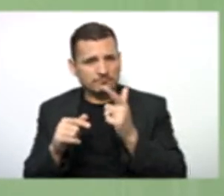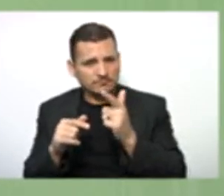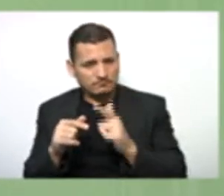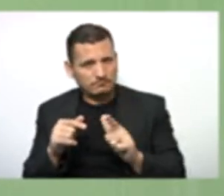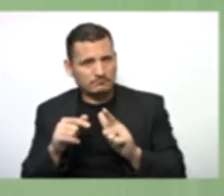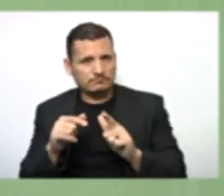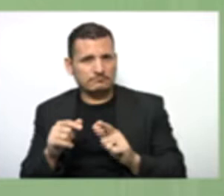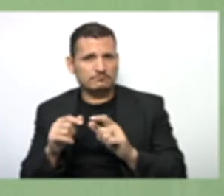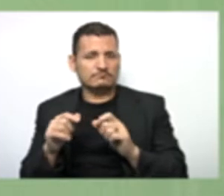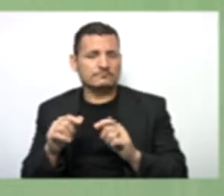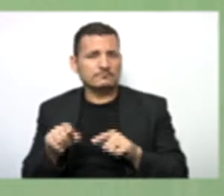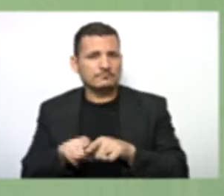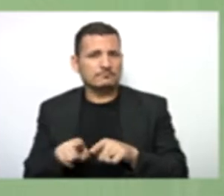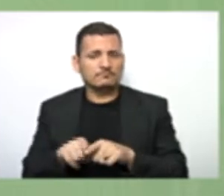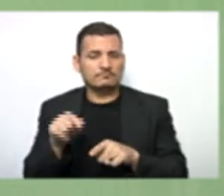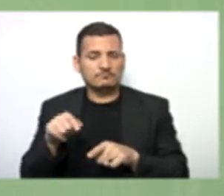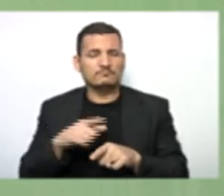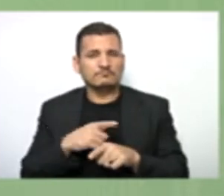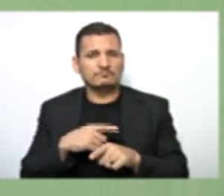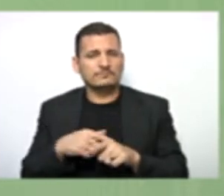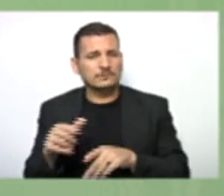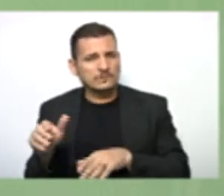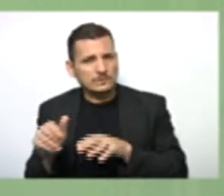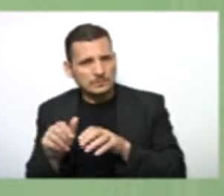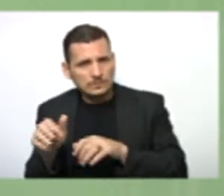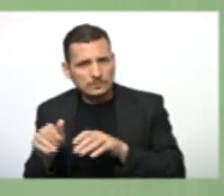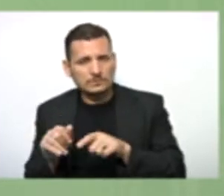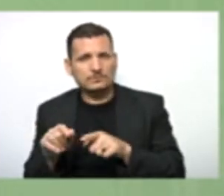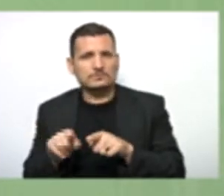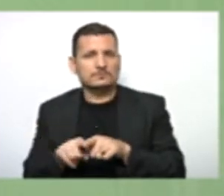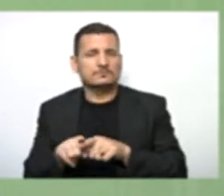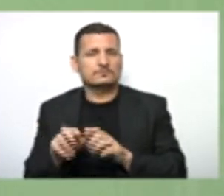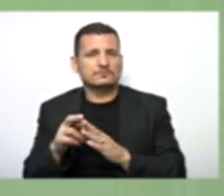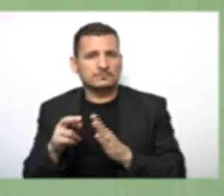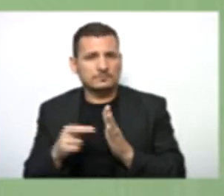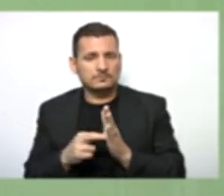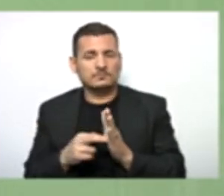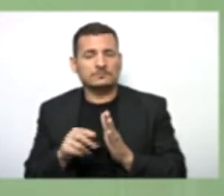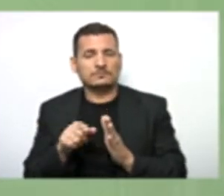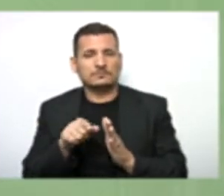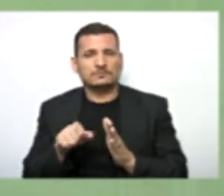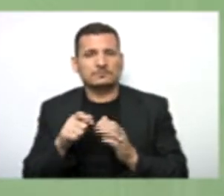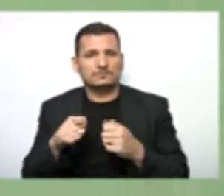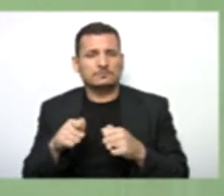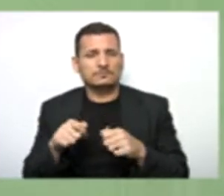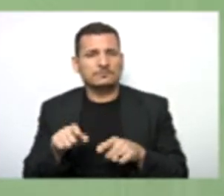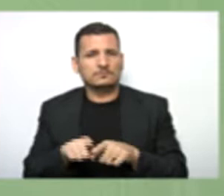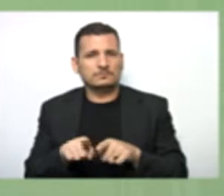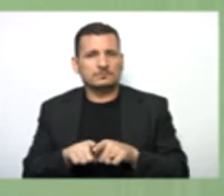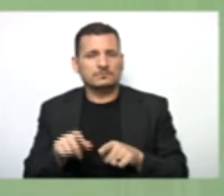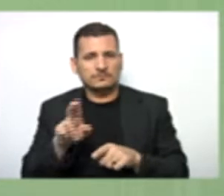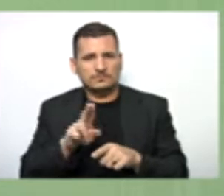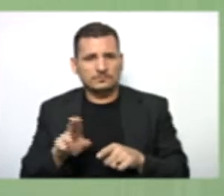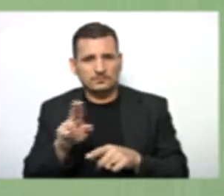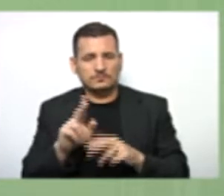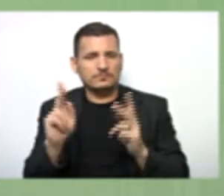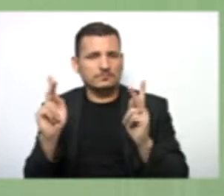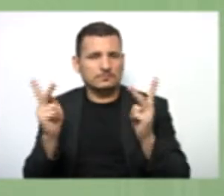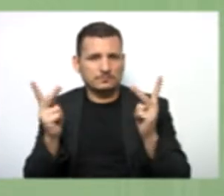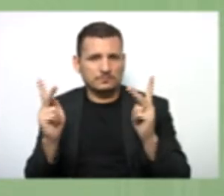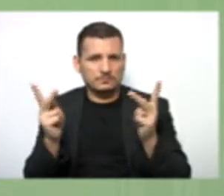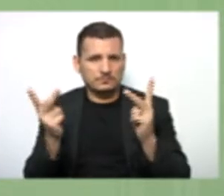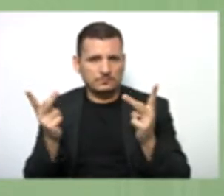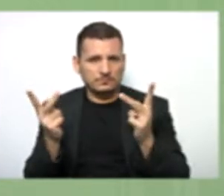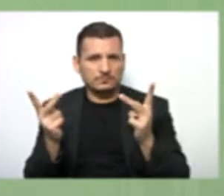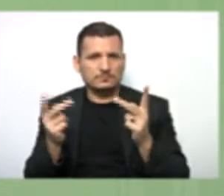vai consumir ali, né, que ele vai executar, ele vai precisar também utilizar o hardware, digamos, como